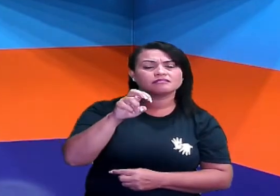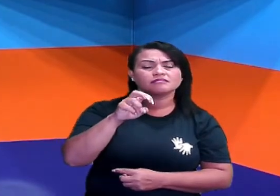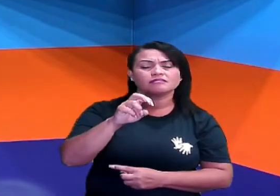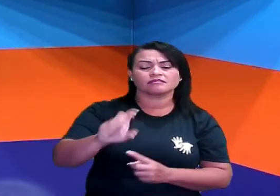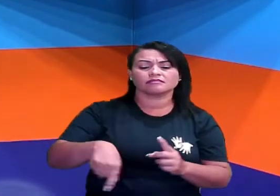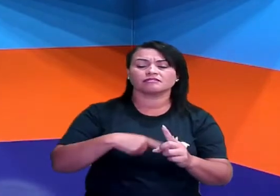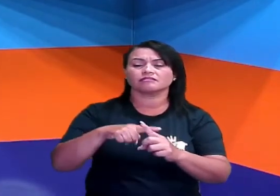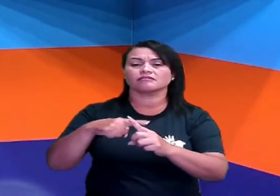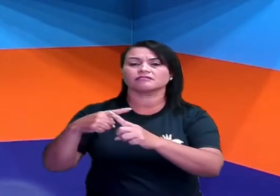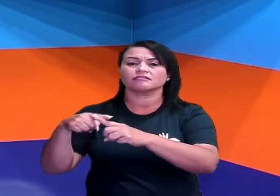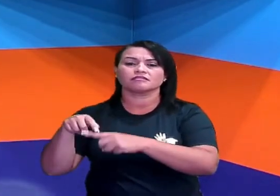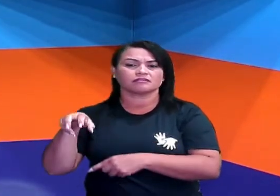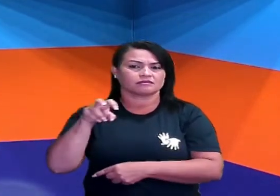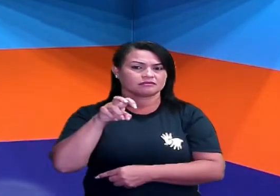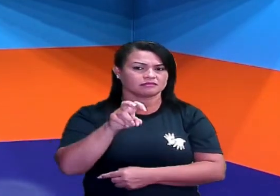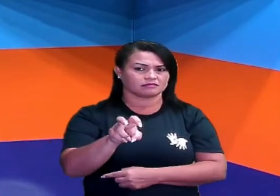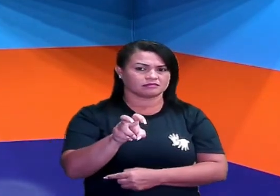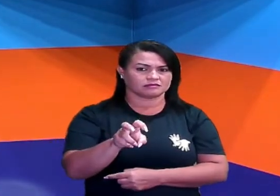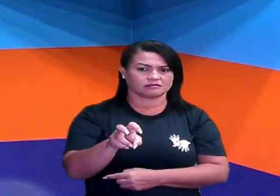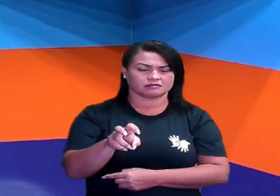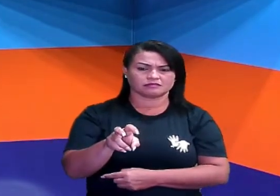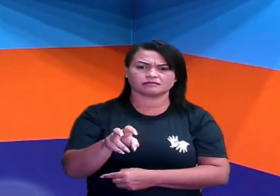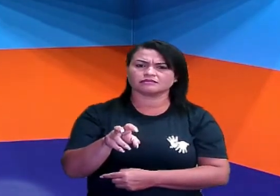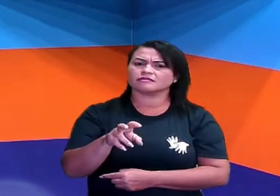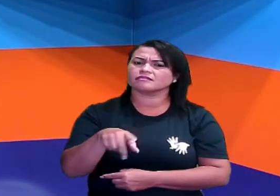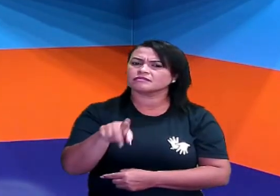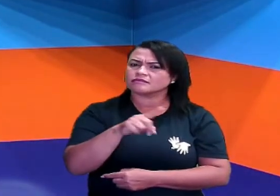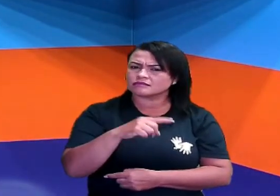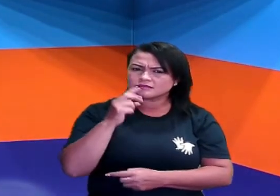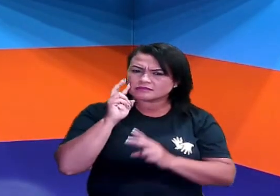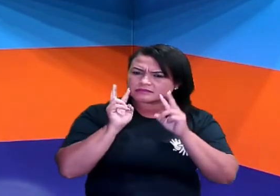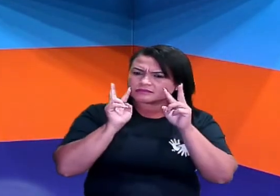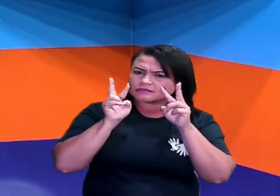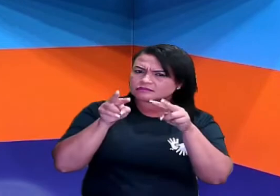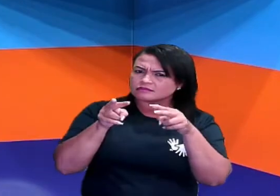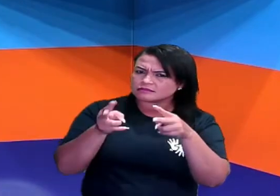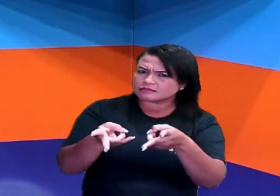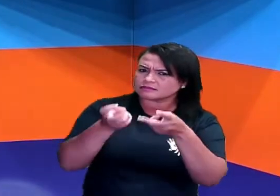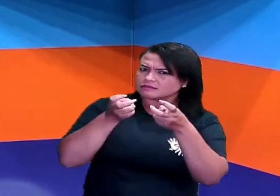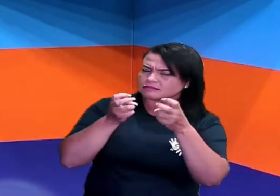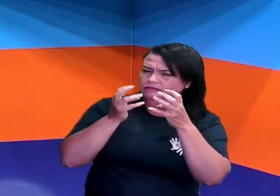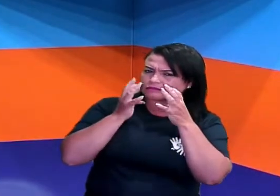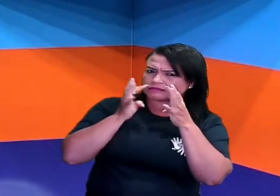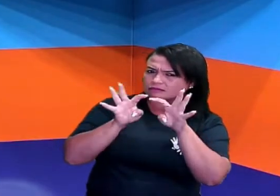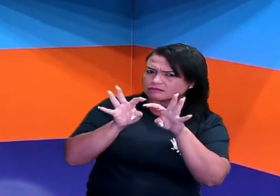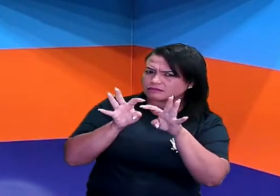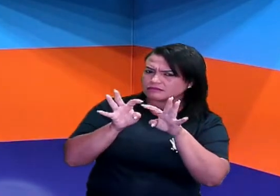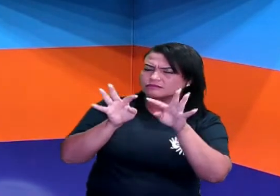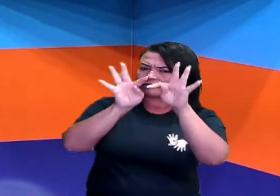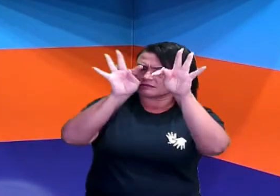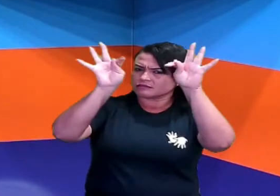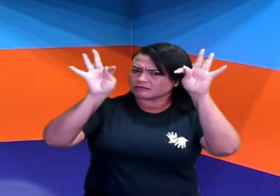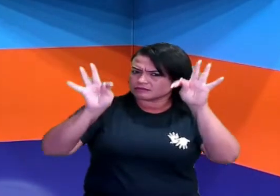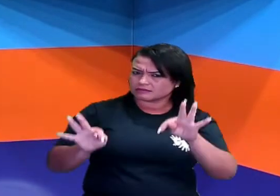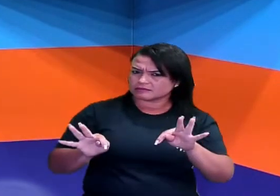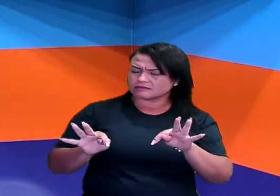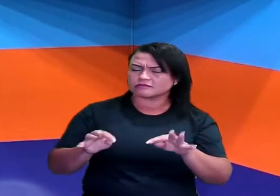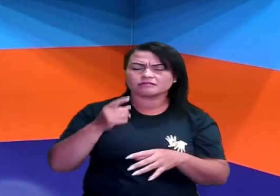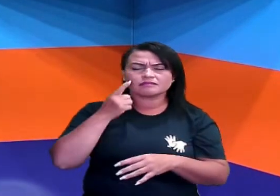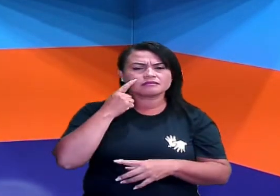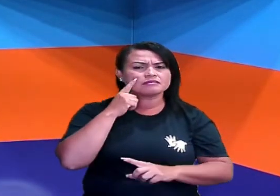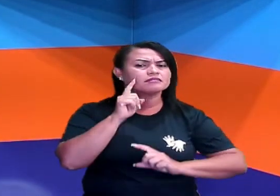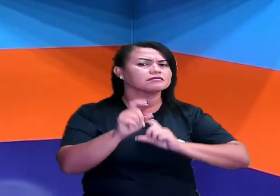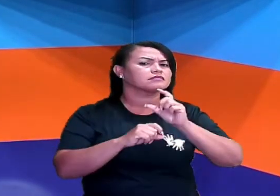multiplicado quantas vezes? 5 vezes. Vocês prestaram atenção aqui, nessa tabela que eu coloquei para vocês,